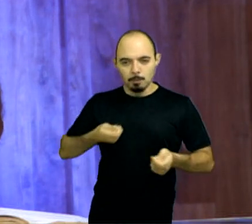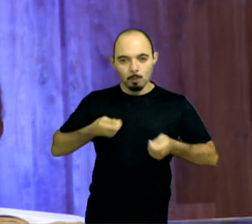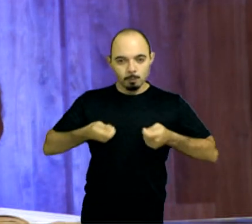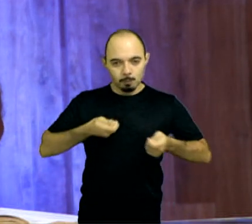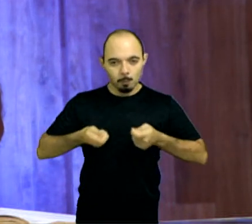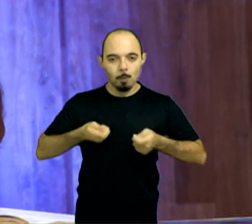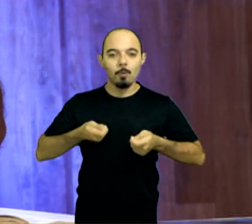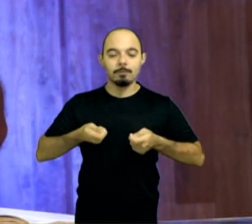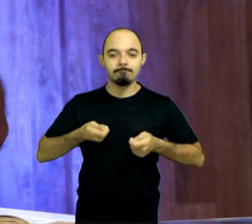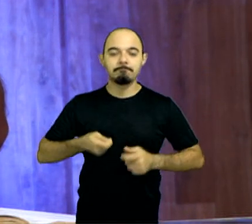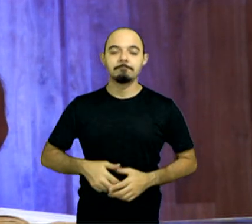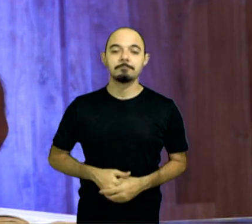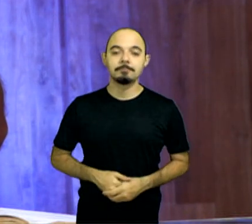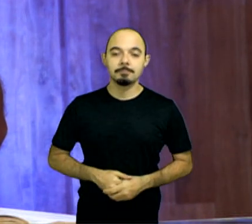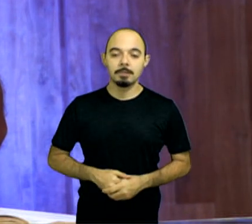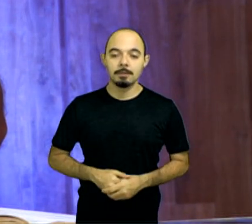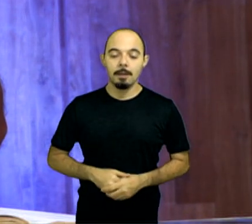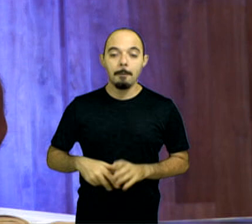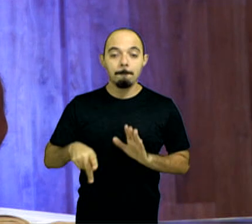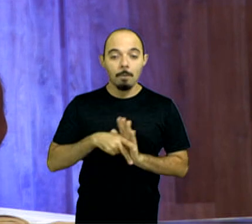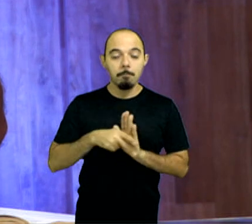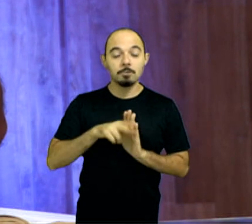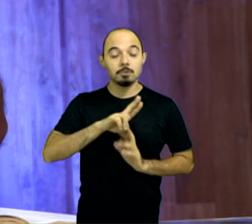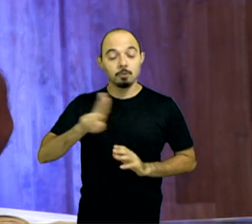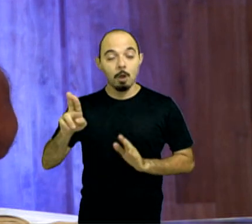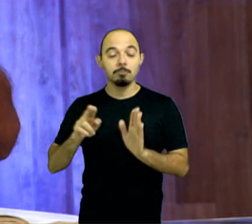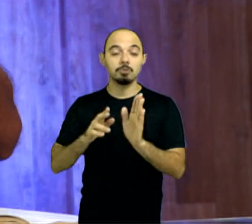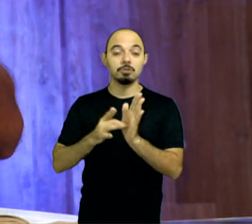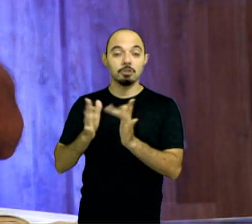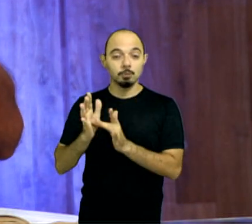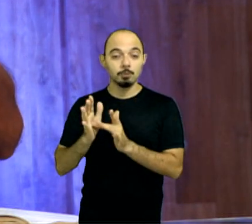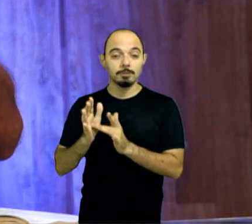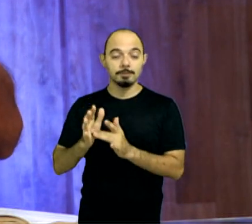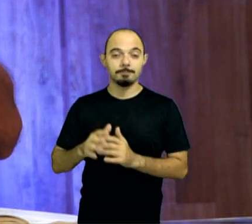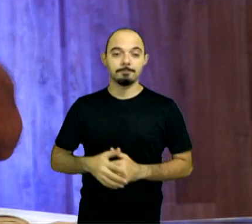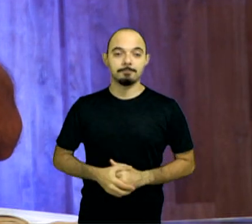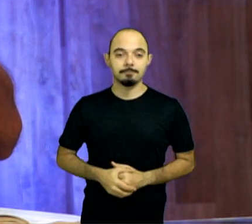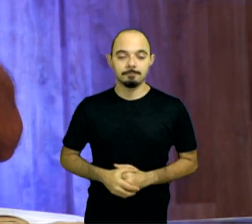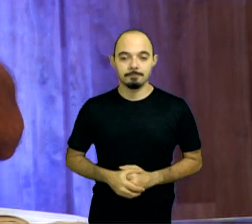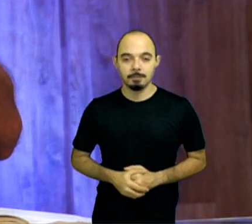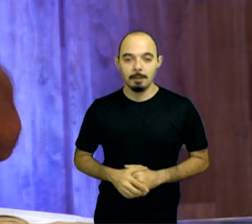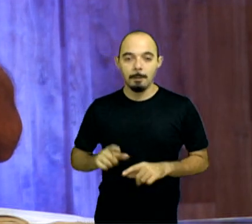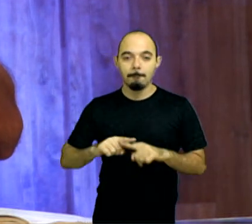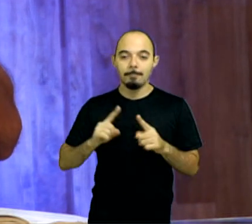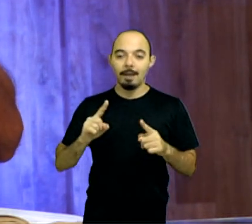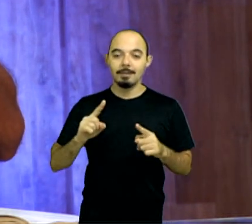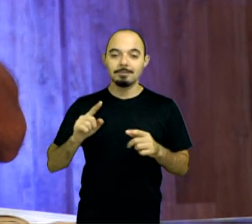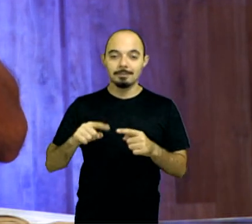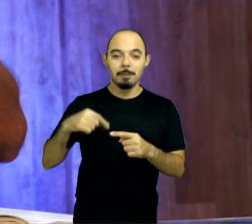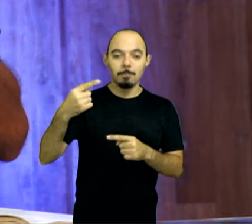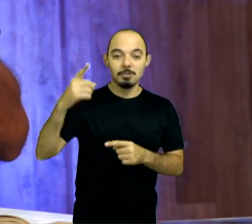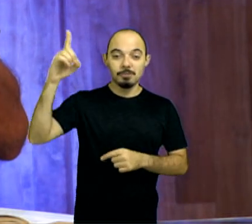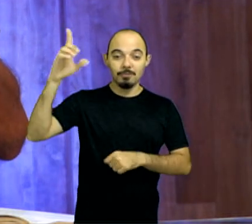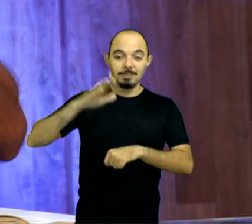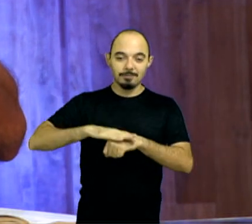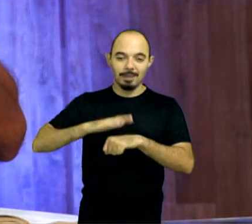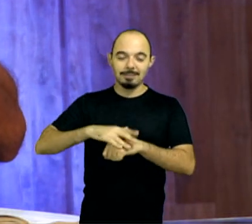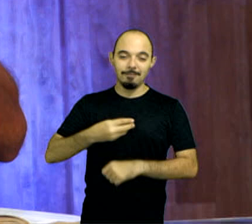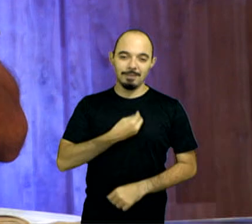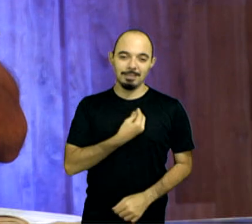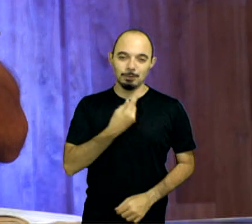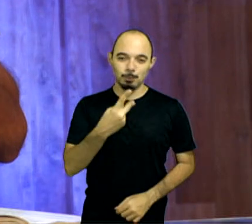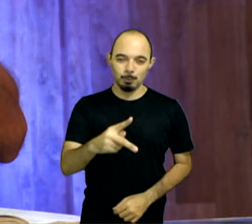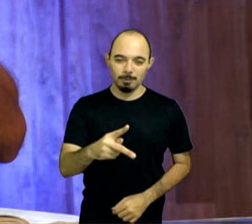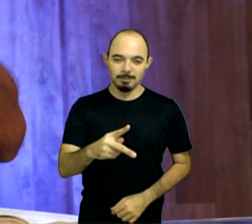em nome de Jesus. E deixa que o resto Deus faz na sua vida, em nome